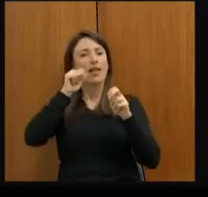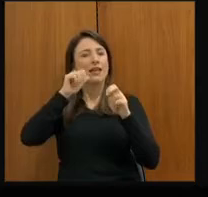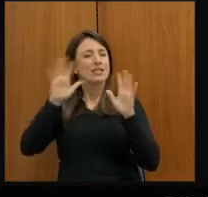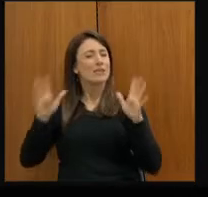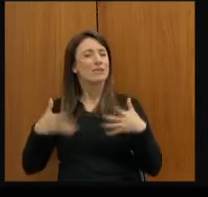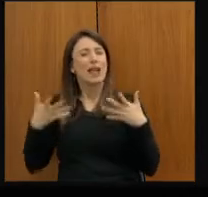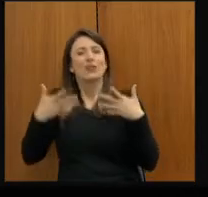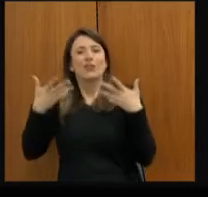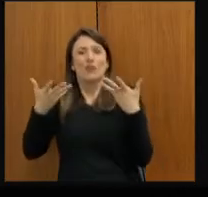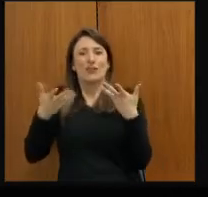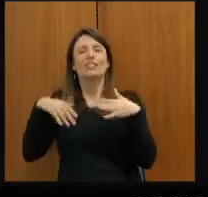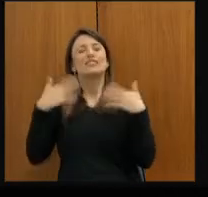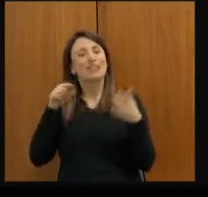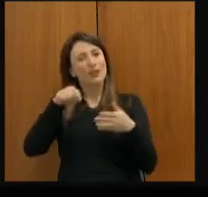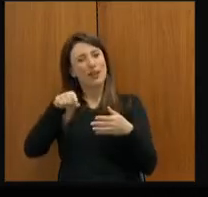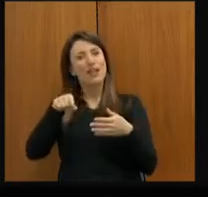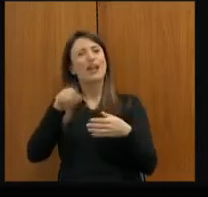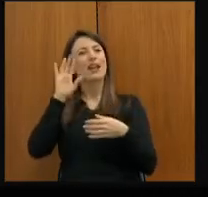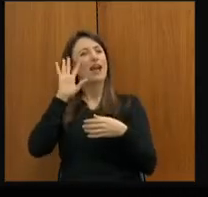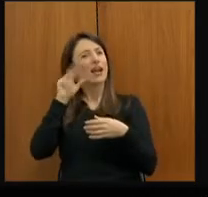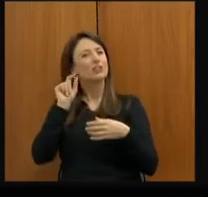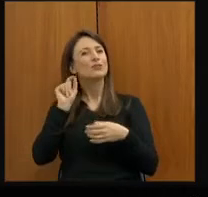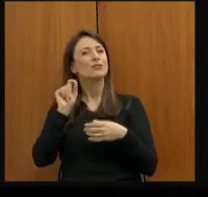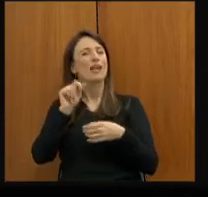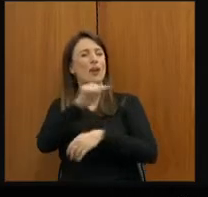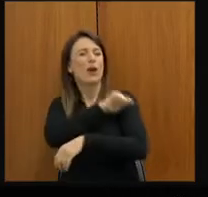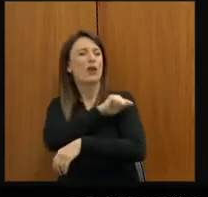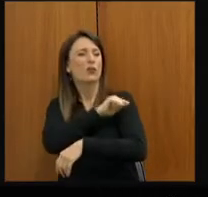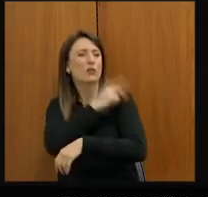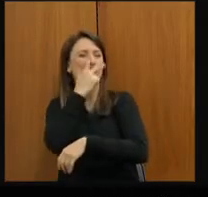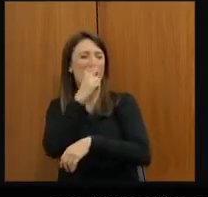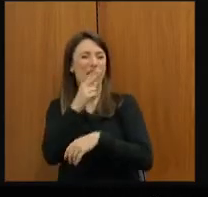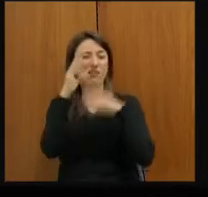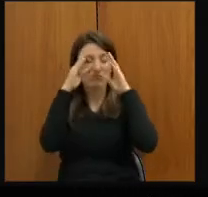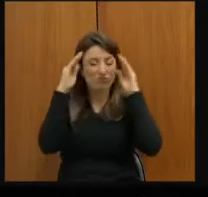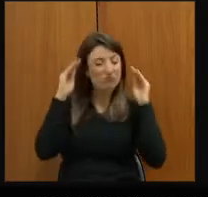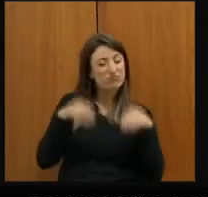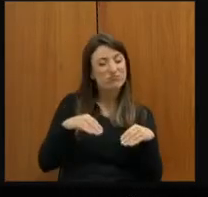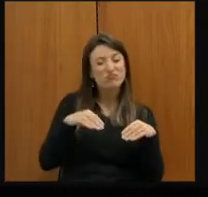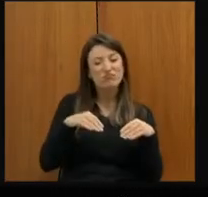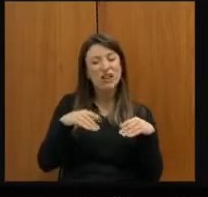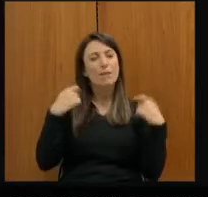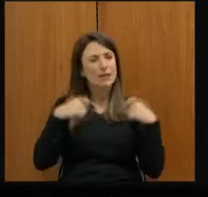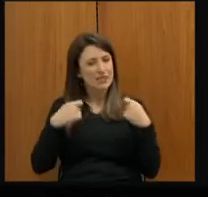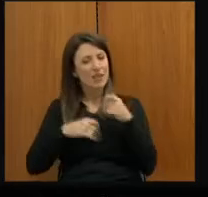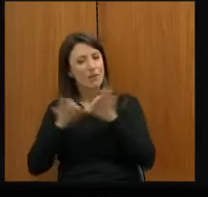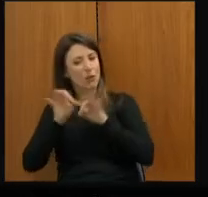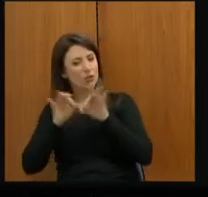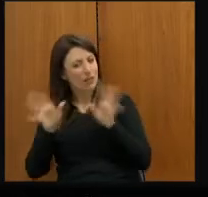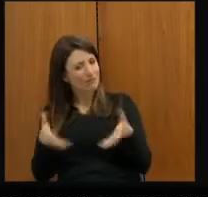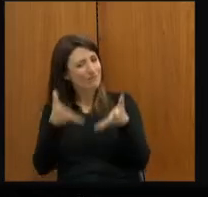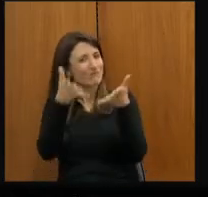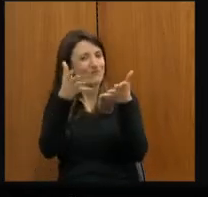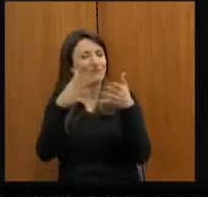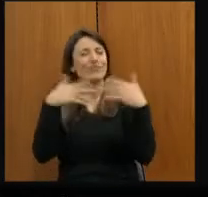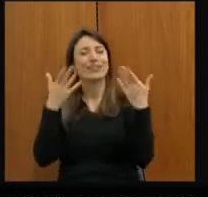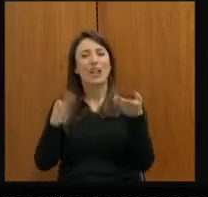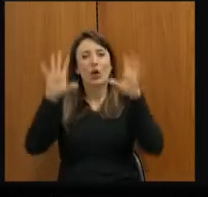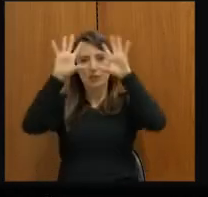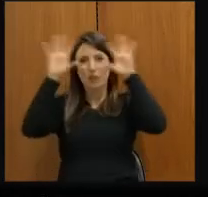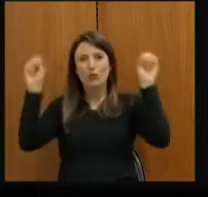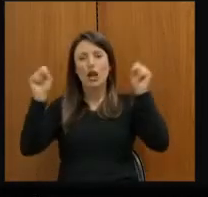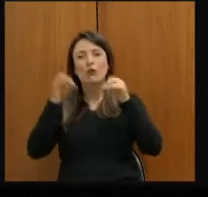ela ela achou que o salão é muito desmotivados e precisavam disso então o Tribunal de